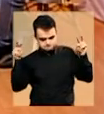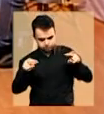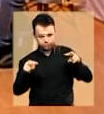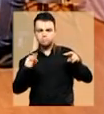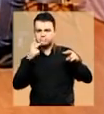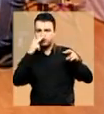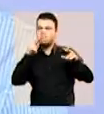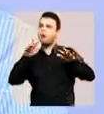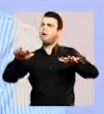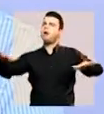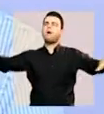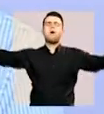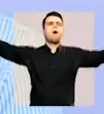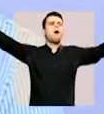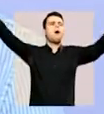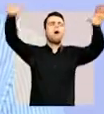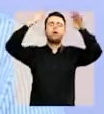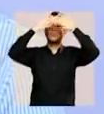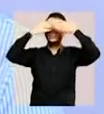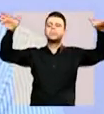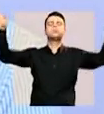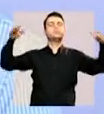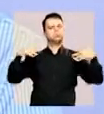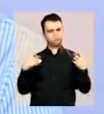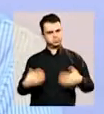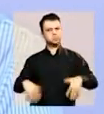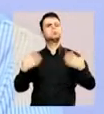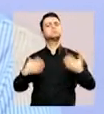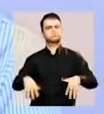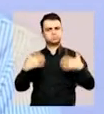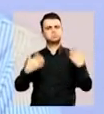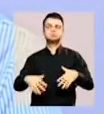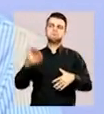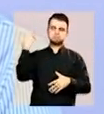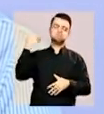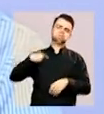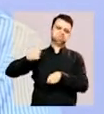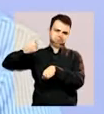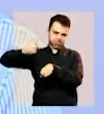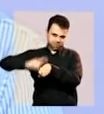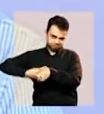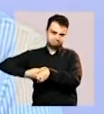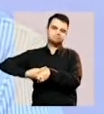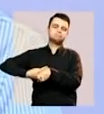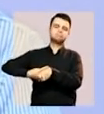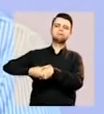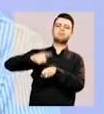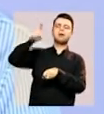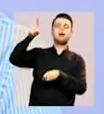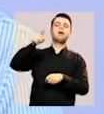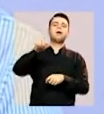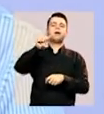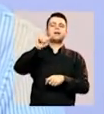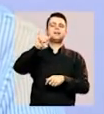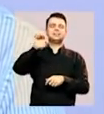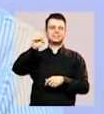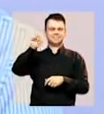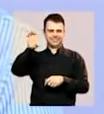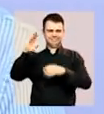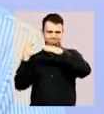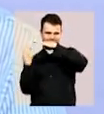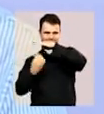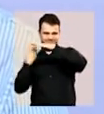global. E isso foi muito trabalhado, assim, no meu intercâmbio. Dentro da IESEC a gente tem